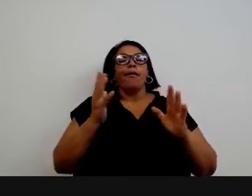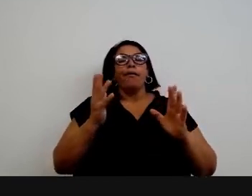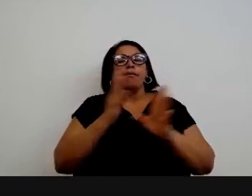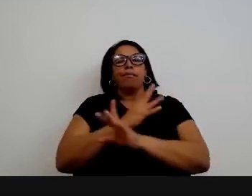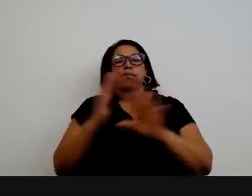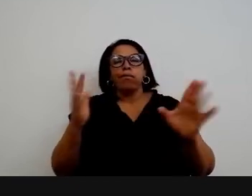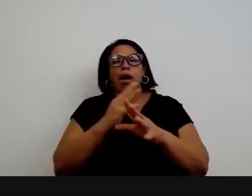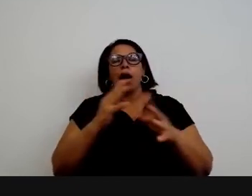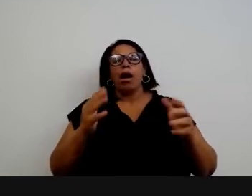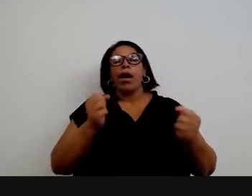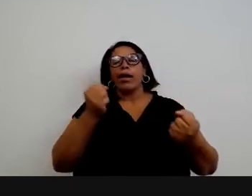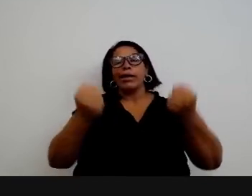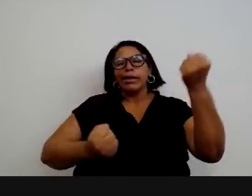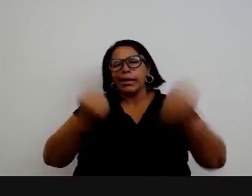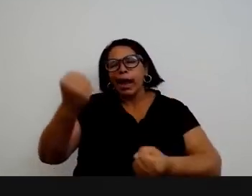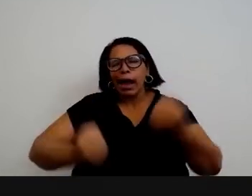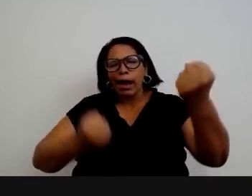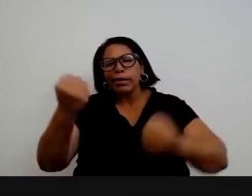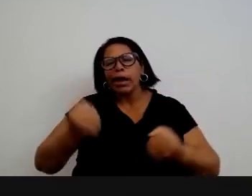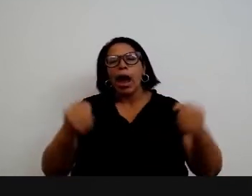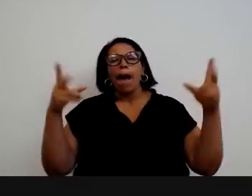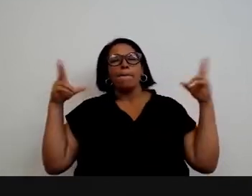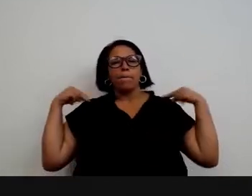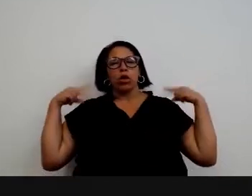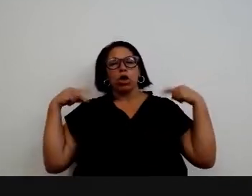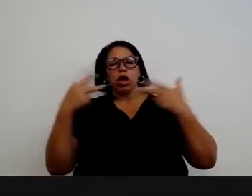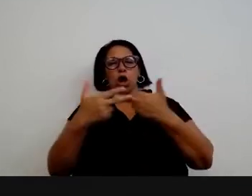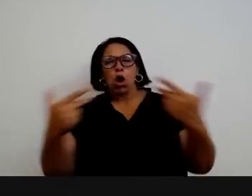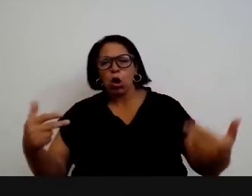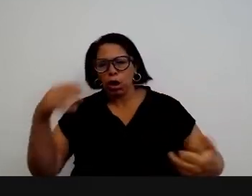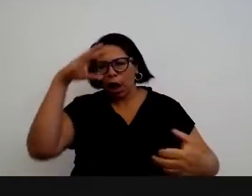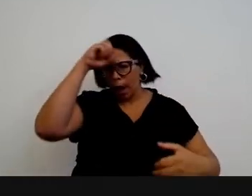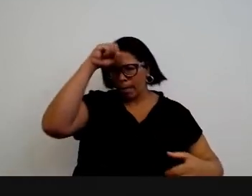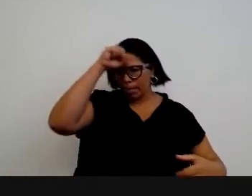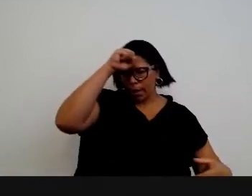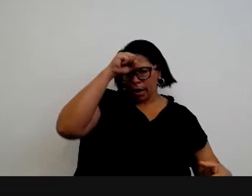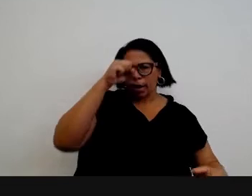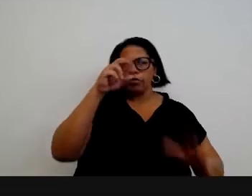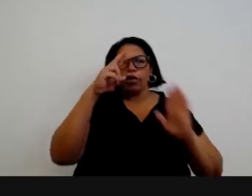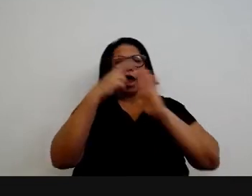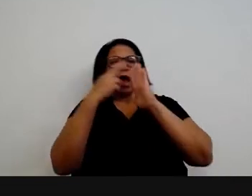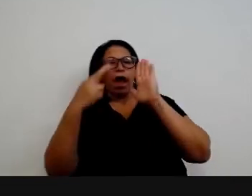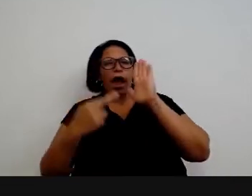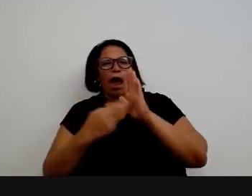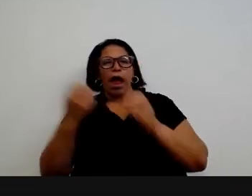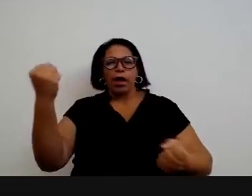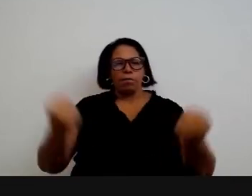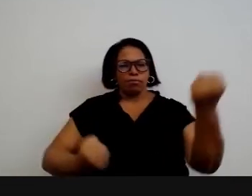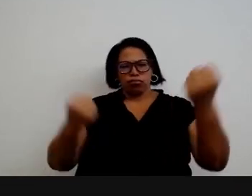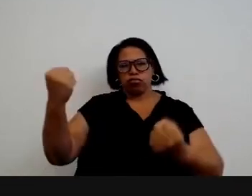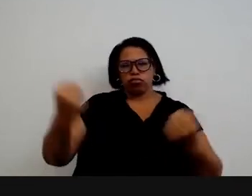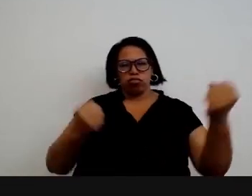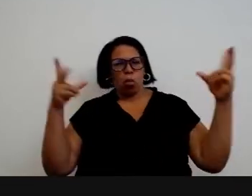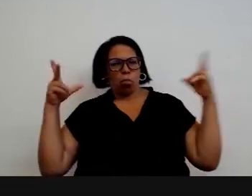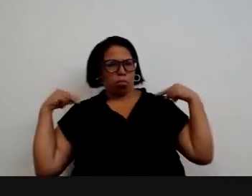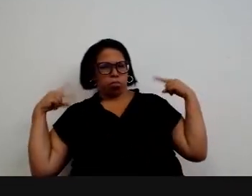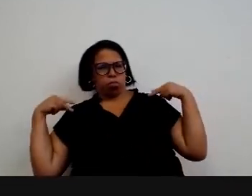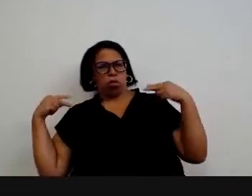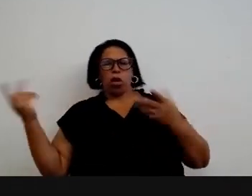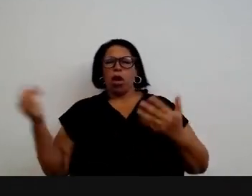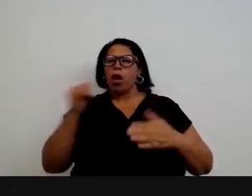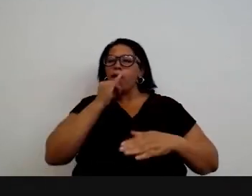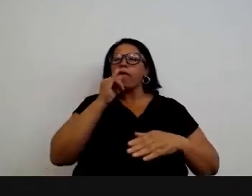visitar a Transitolândia, que era um lugar onde se aprendia as regras de trânsito, respeito e tal. Quer